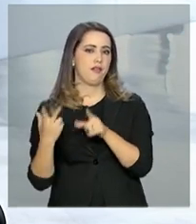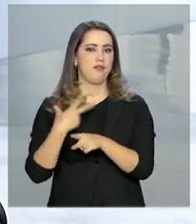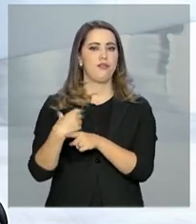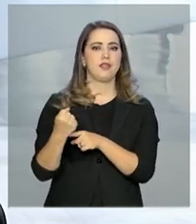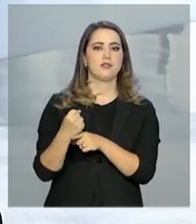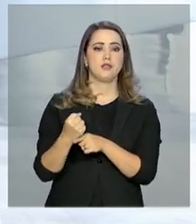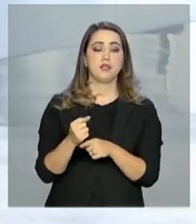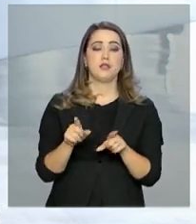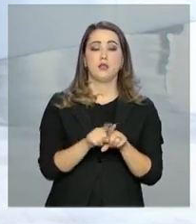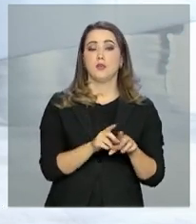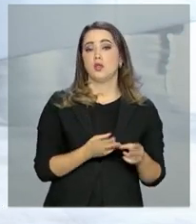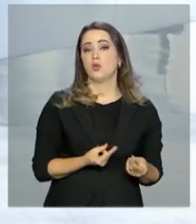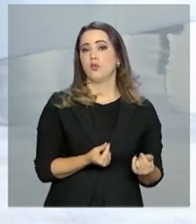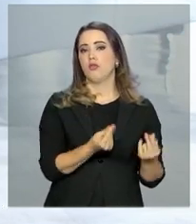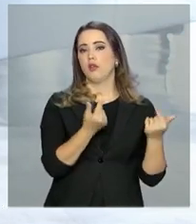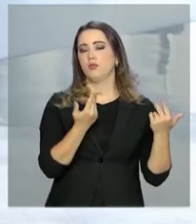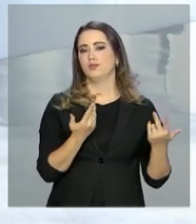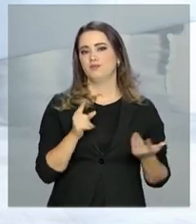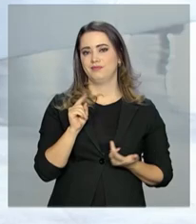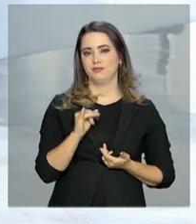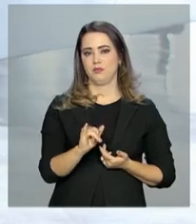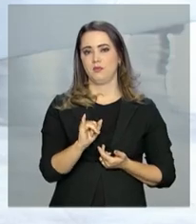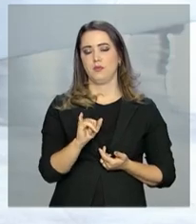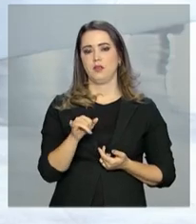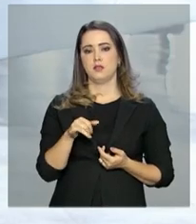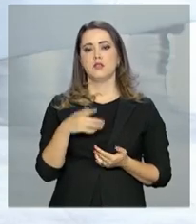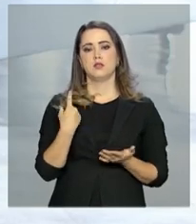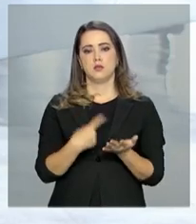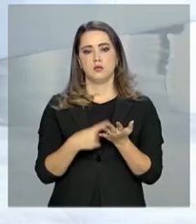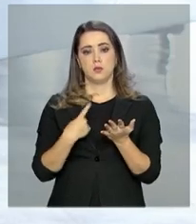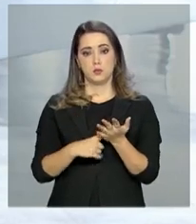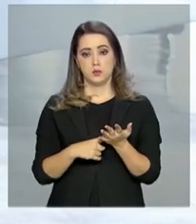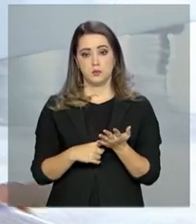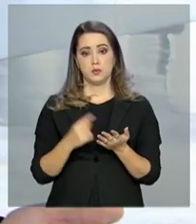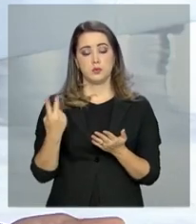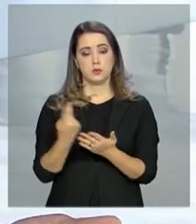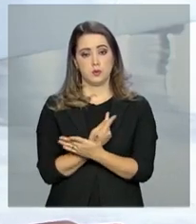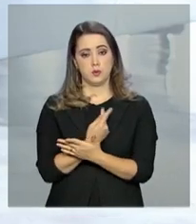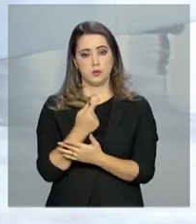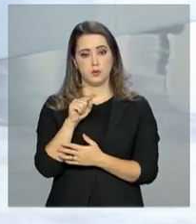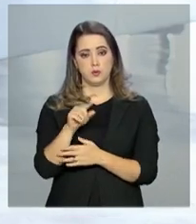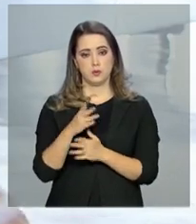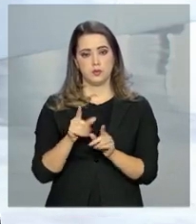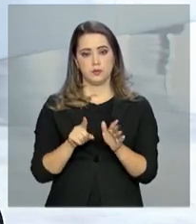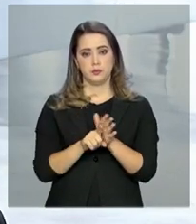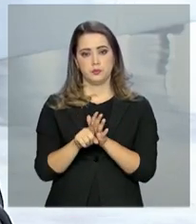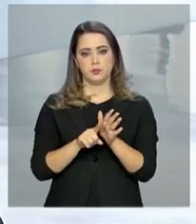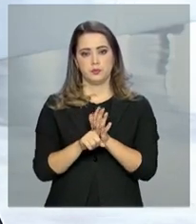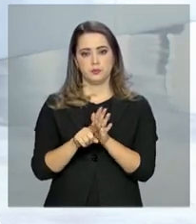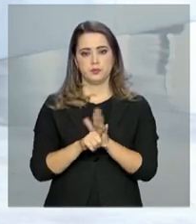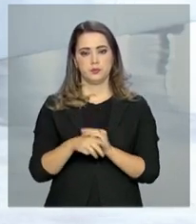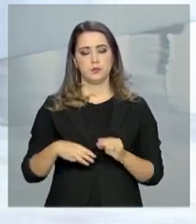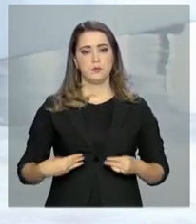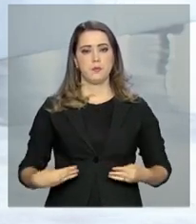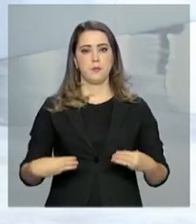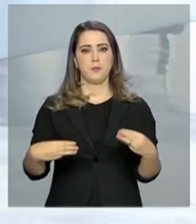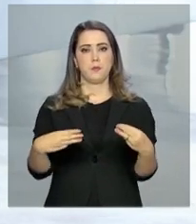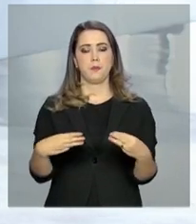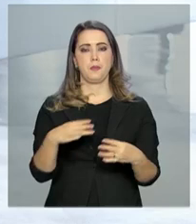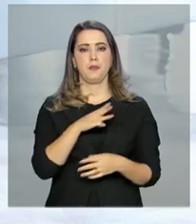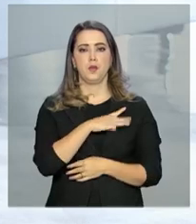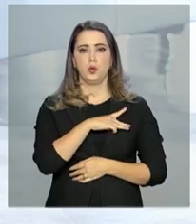serem definidos caso essas confirmações ocorram a partir da investigação do ministério público federal